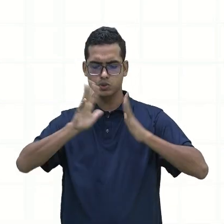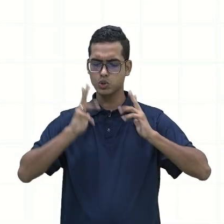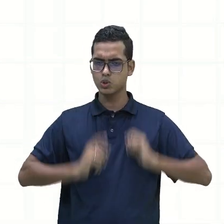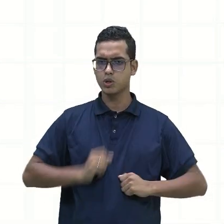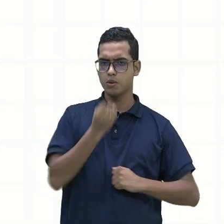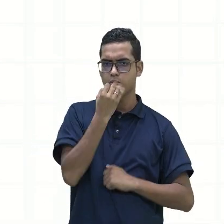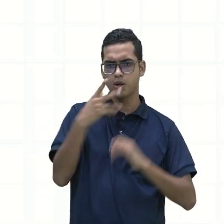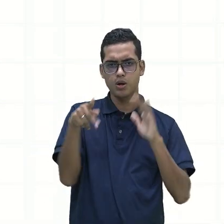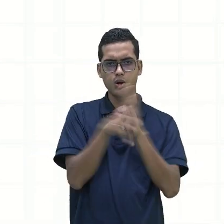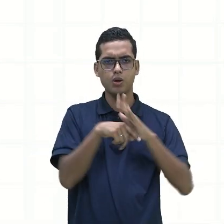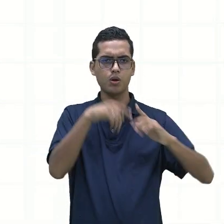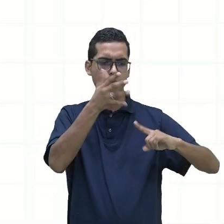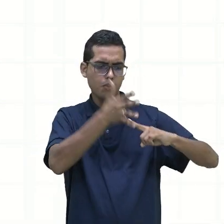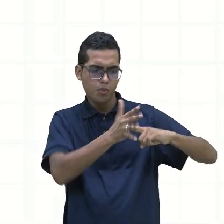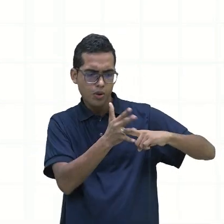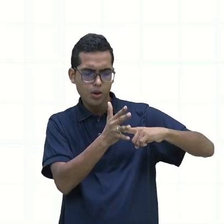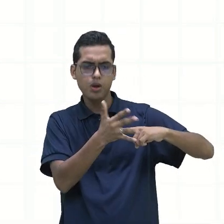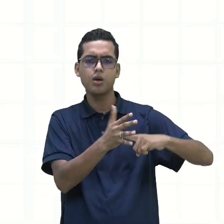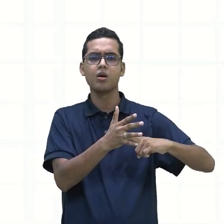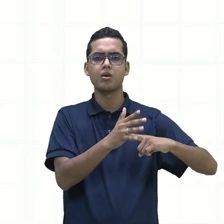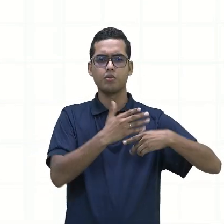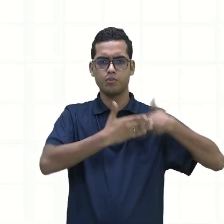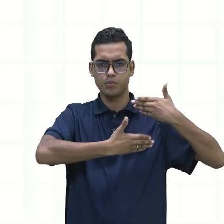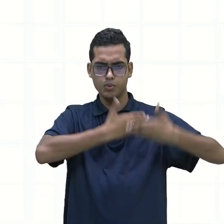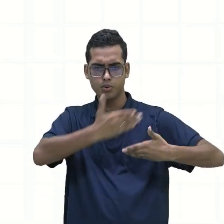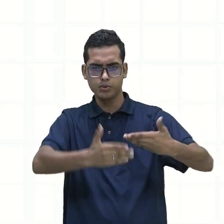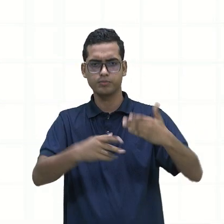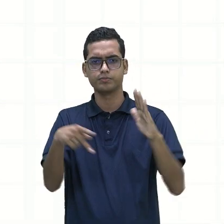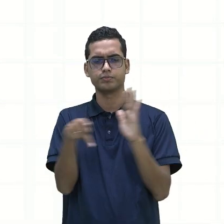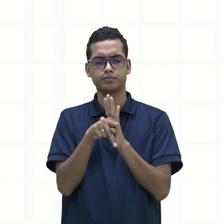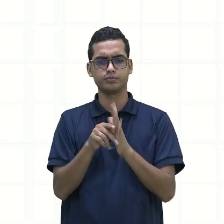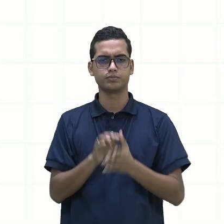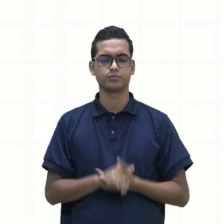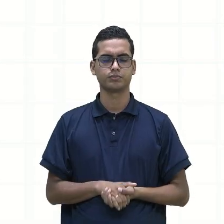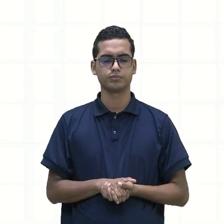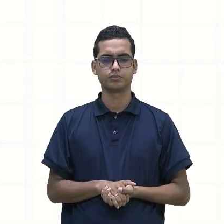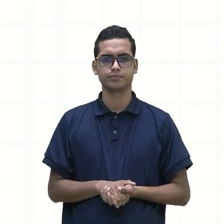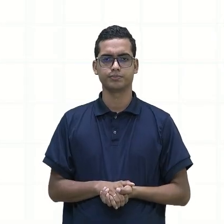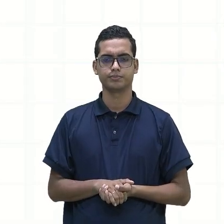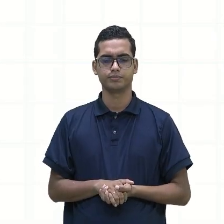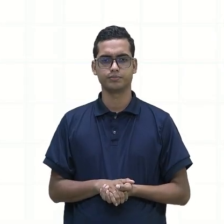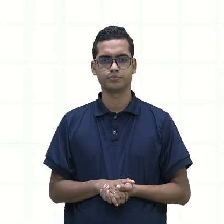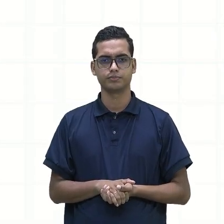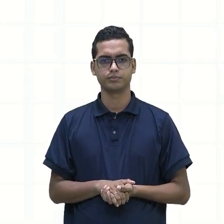dos maquinários que vão fazer ali aqueles